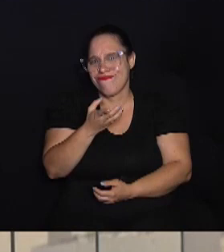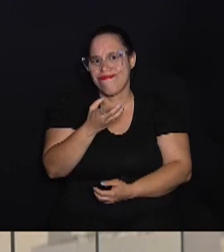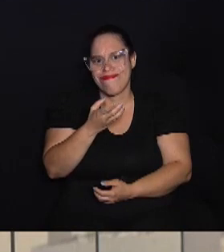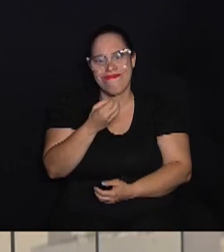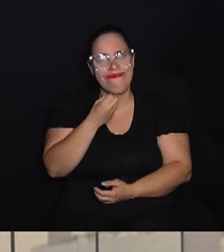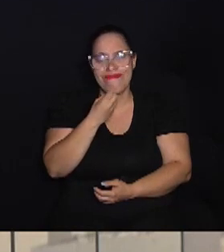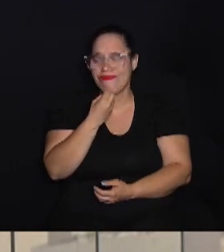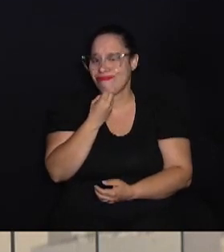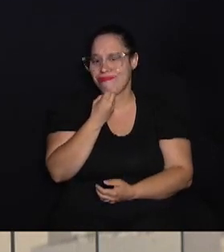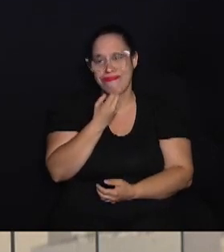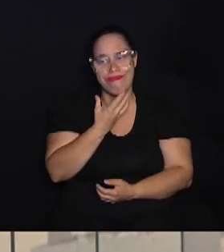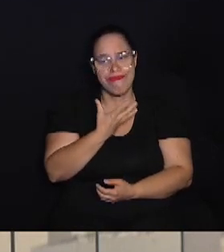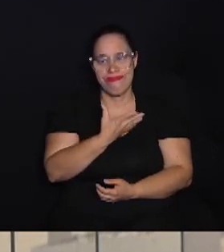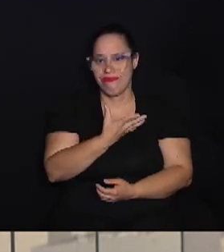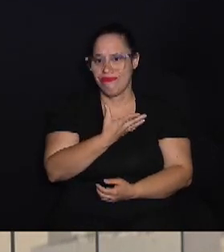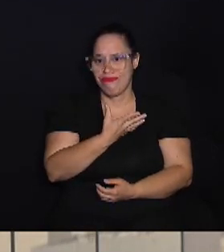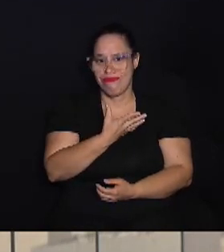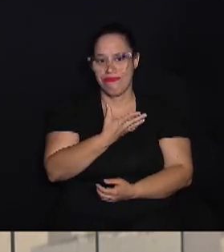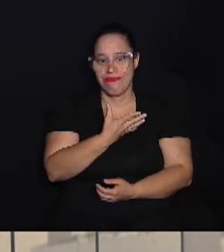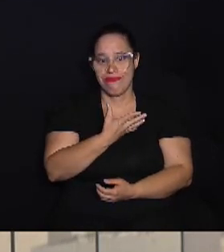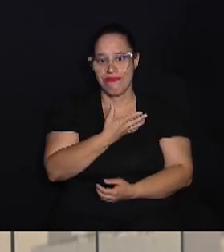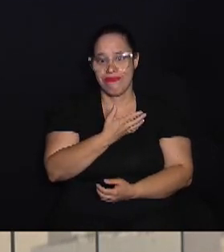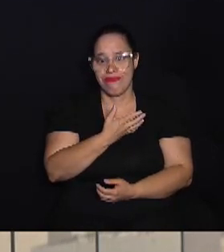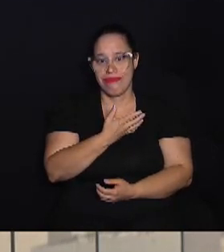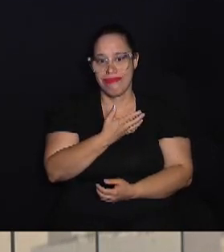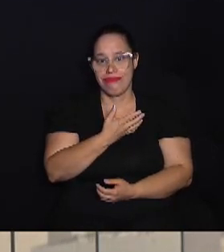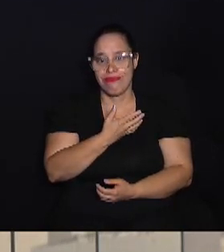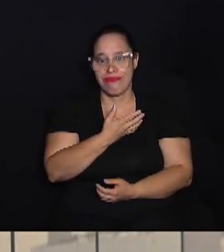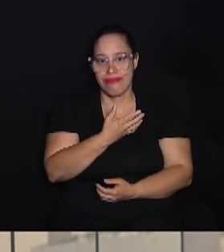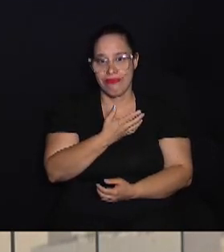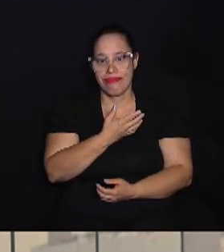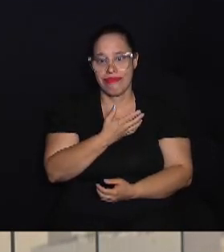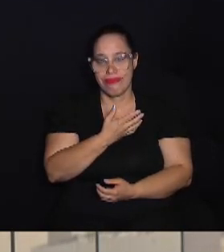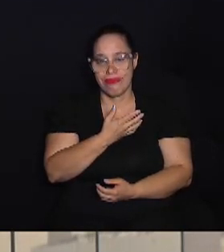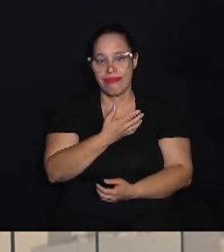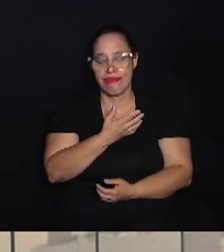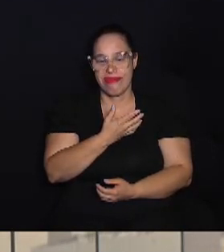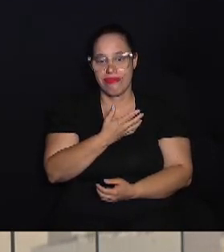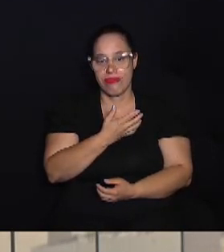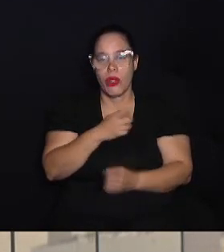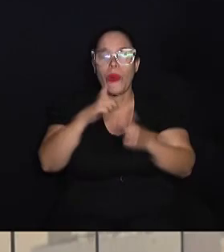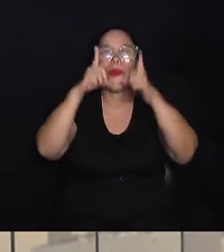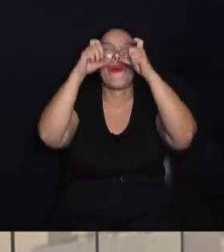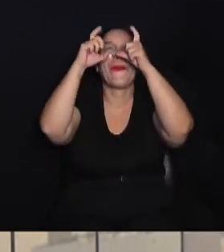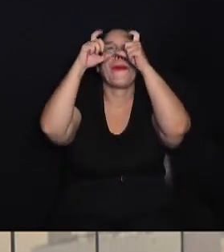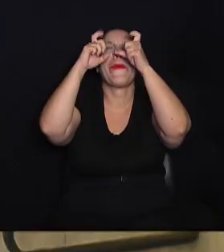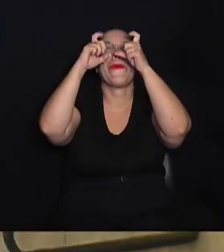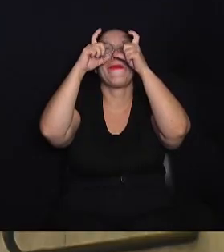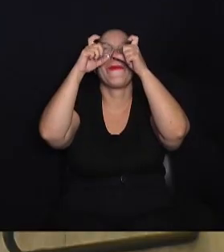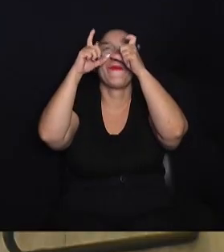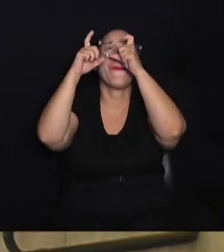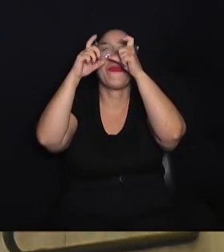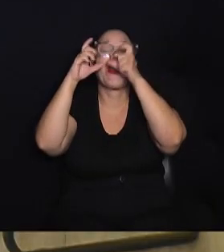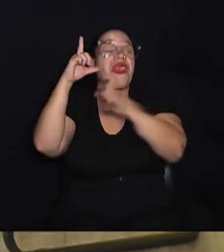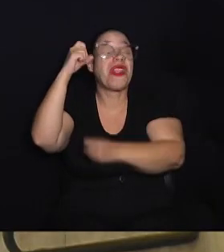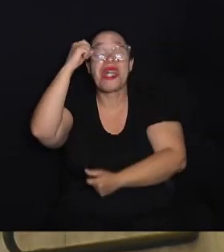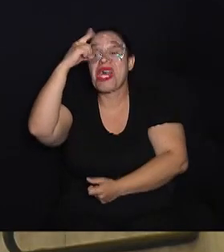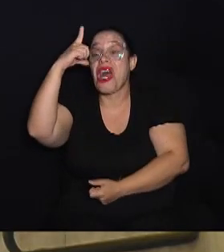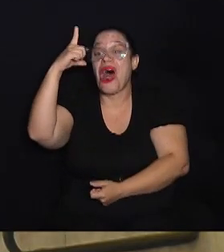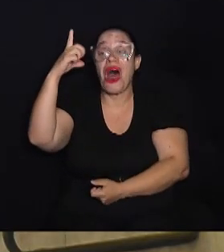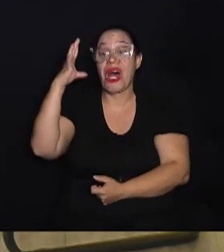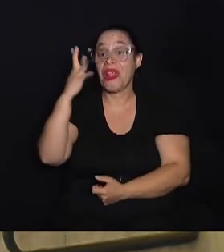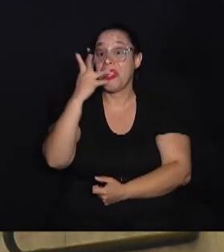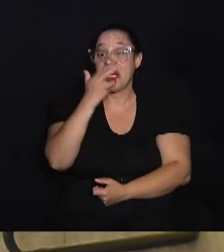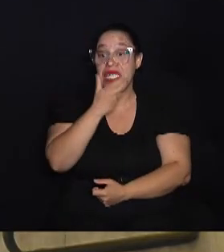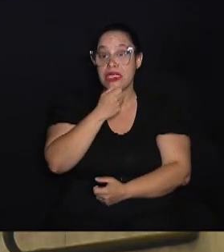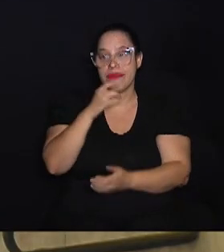um bom... presságio, digamos assim. Muita gente acaba tirando fotos falando, olha como o sol tá lindo, mas na